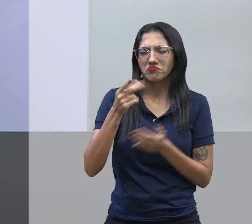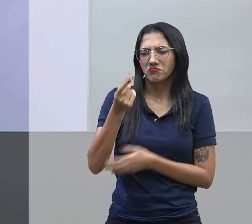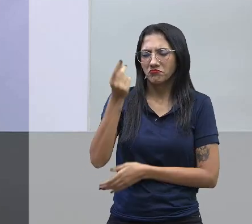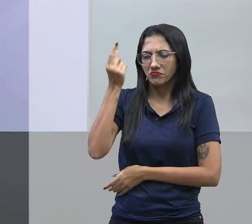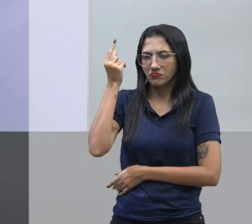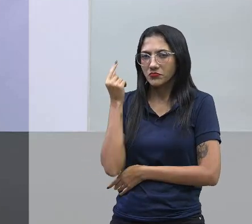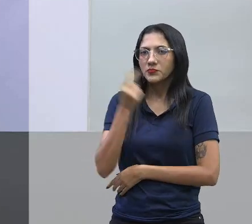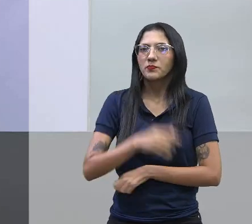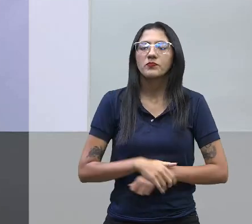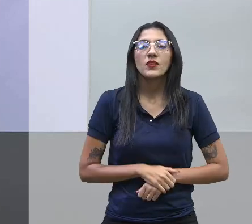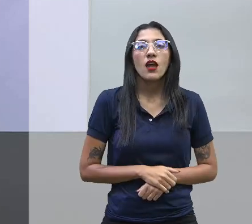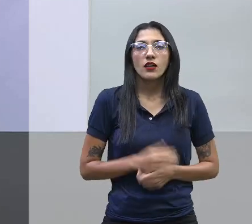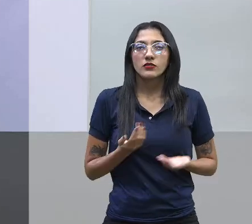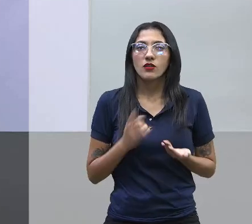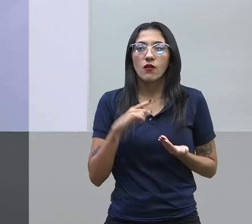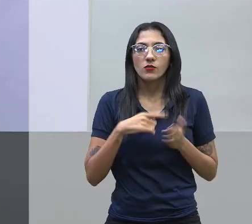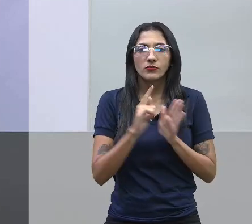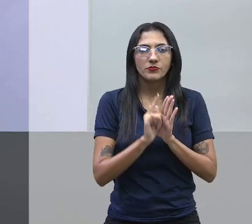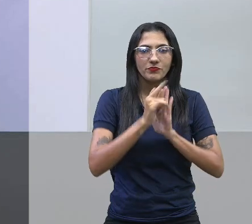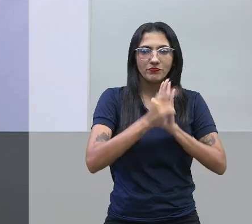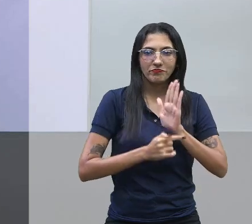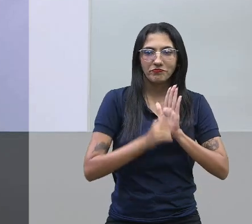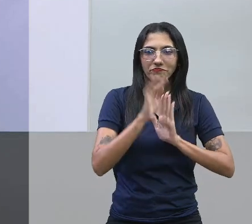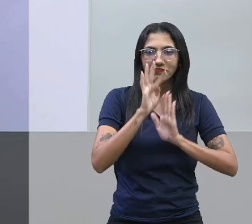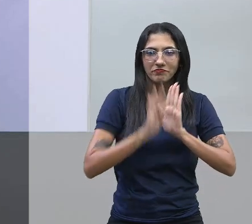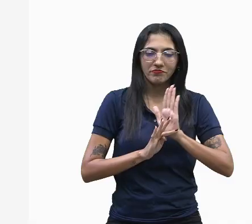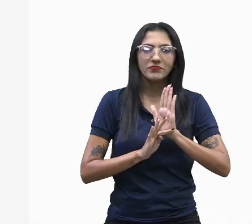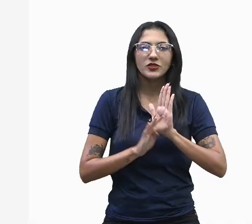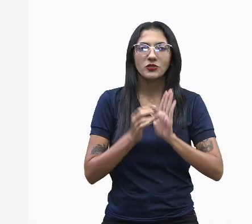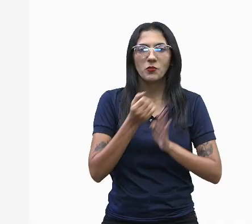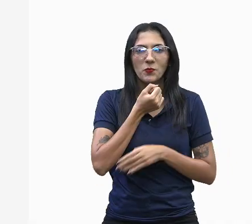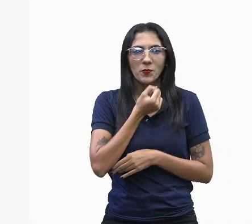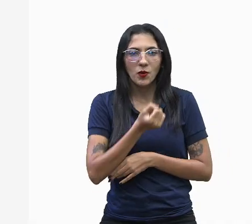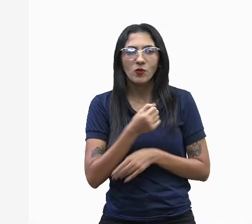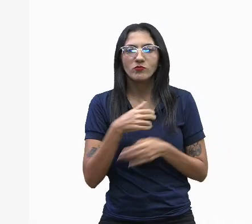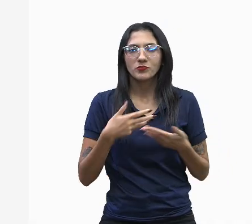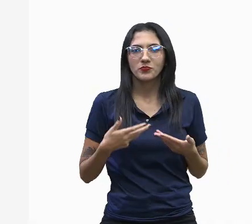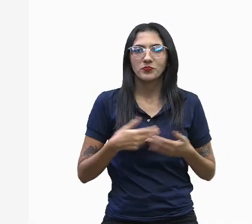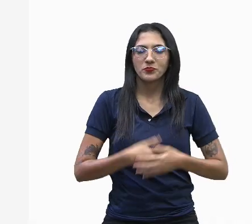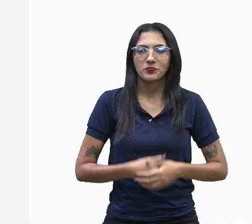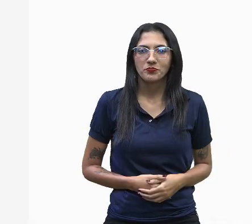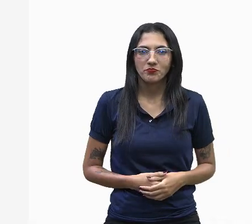Os gêneros textuais jornalísticos incluem